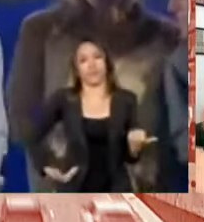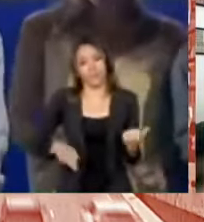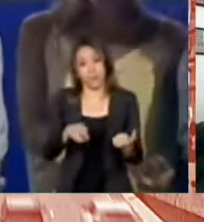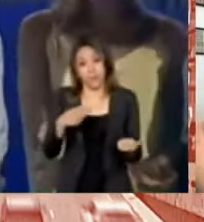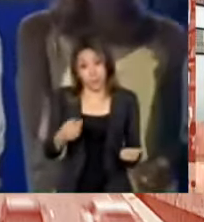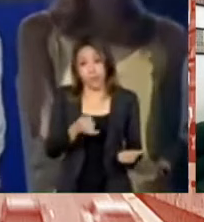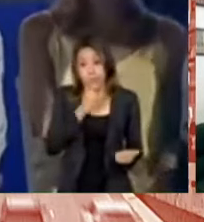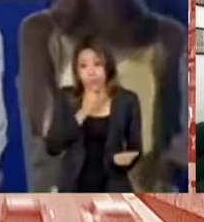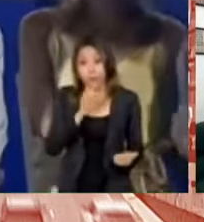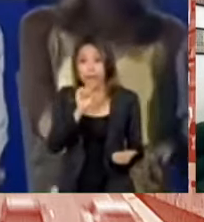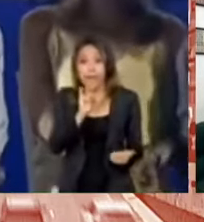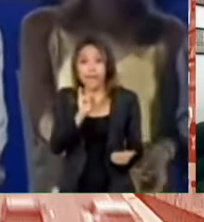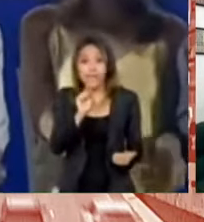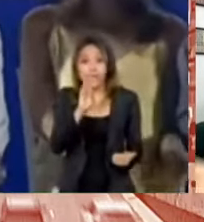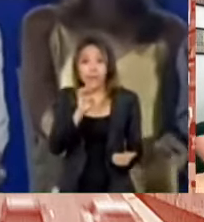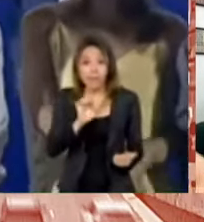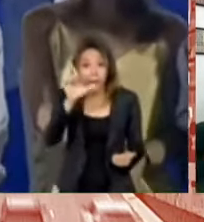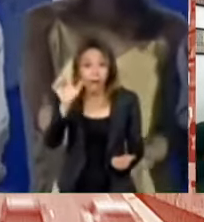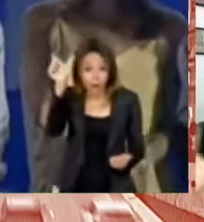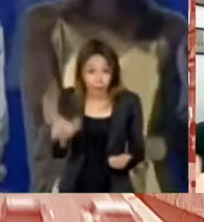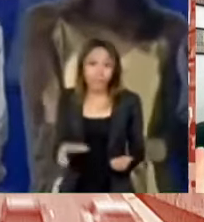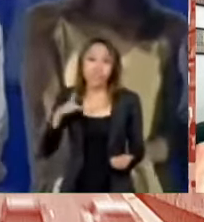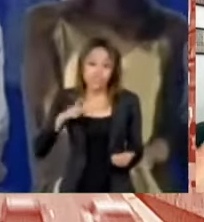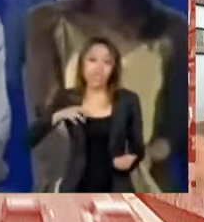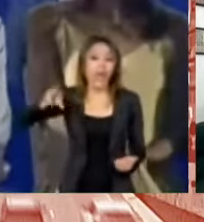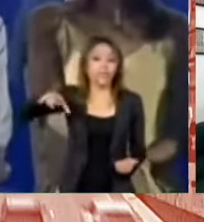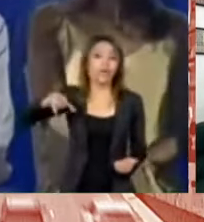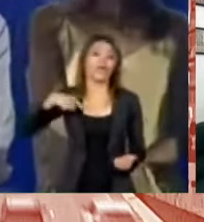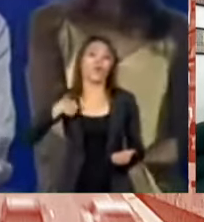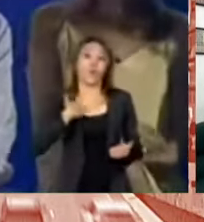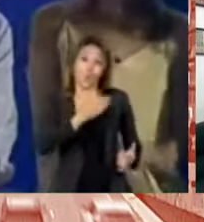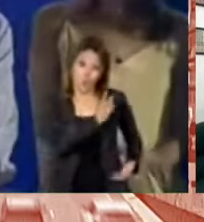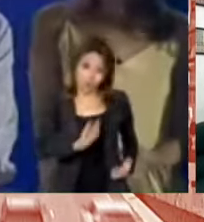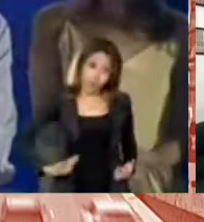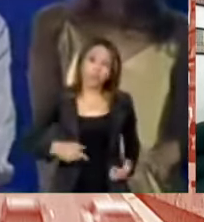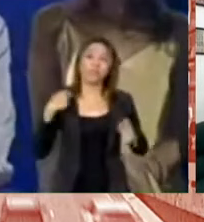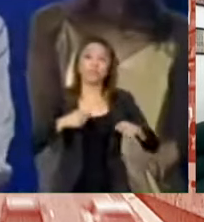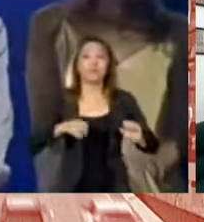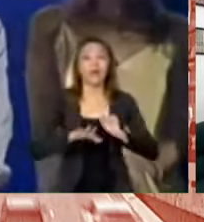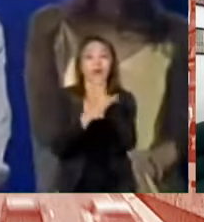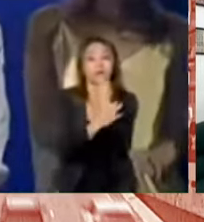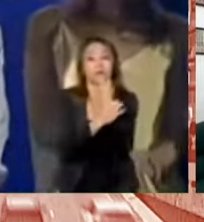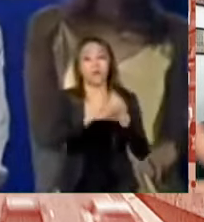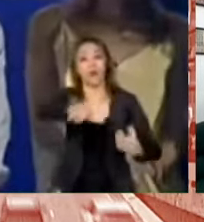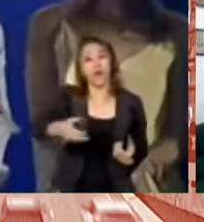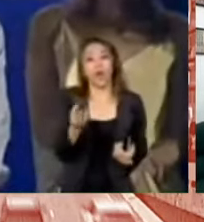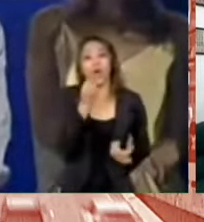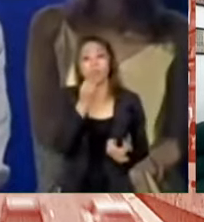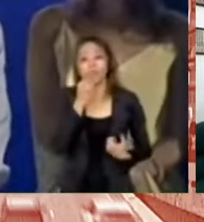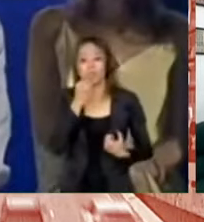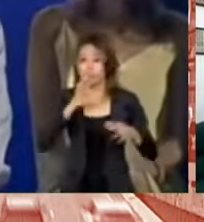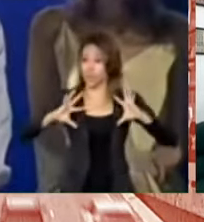ele lembrou, né? O Tarcísio trabalhou com a Dilma, né? Trabalhava no Ministério com a Dilma, né? No Ministério do